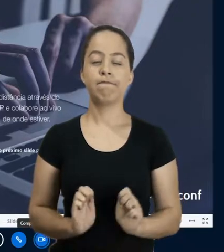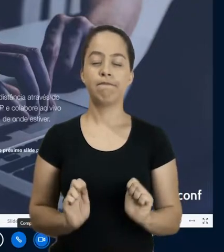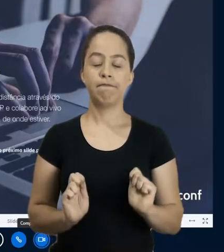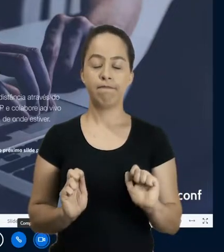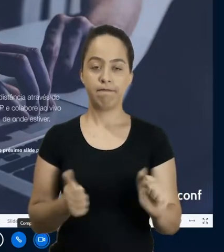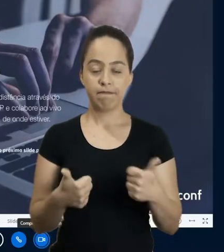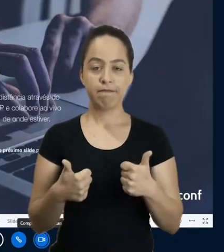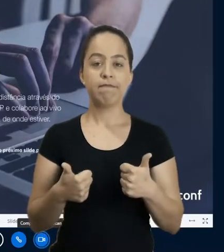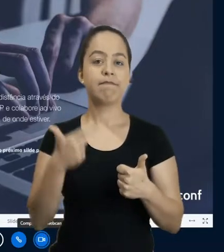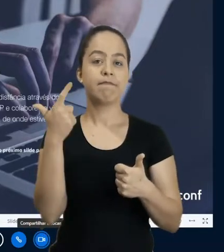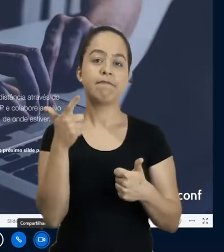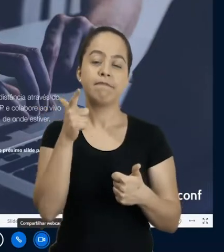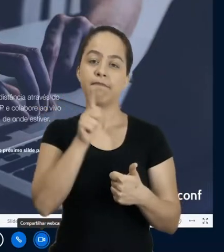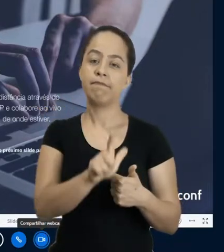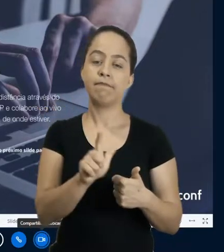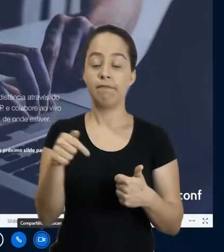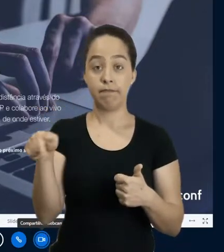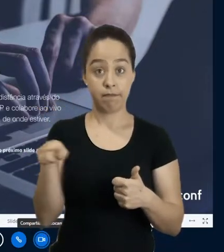Beleza.